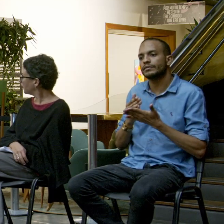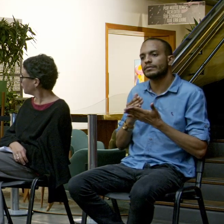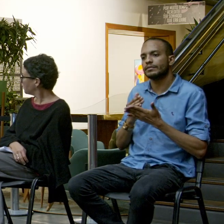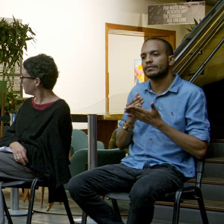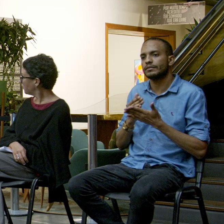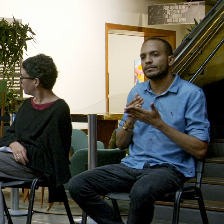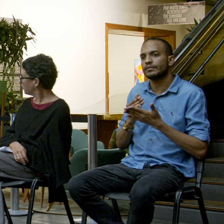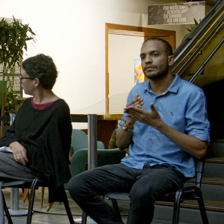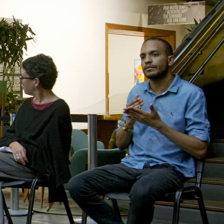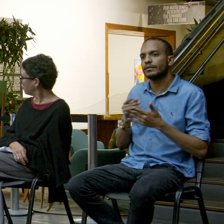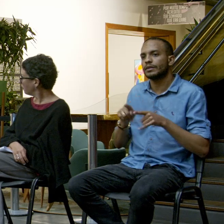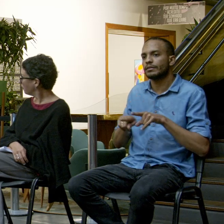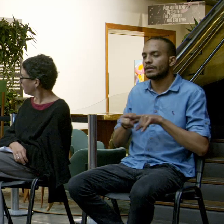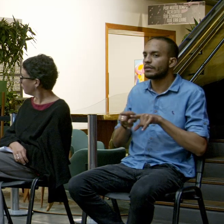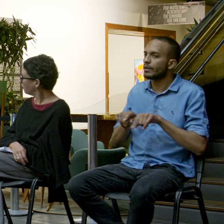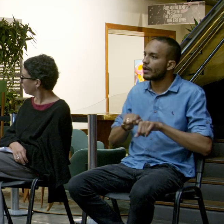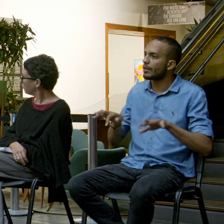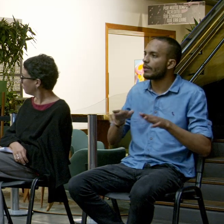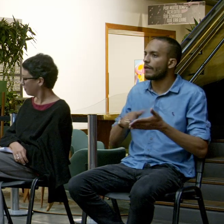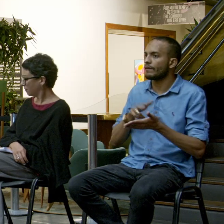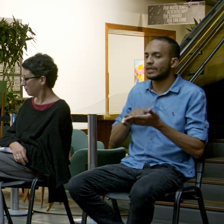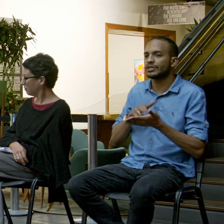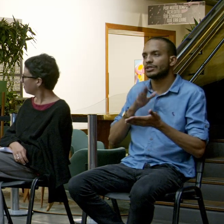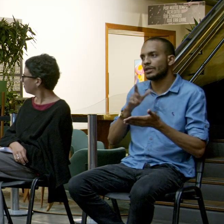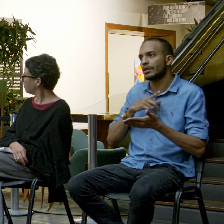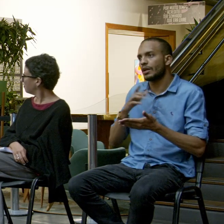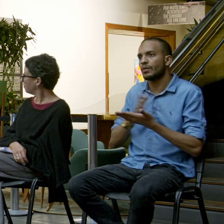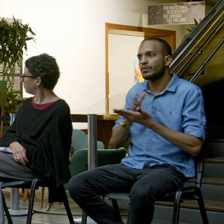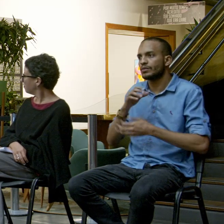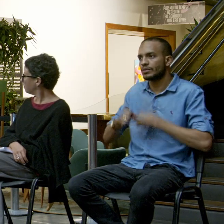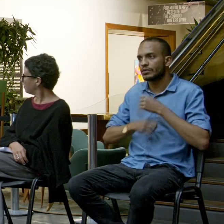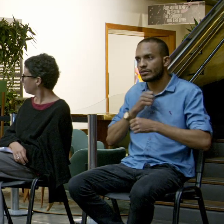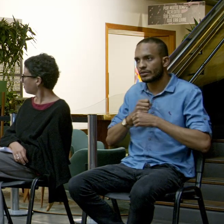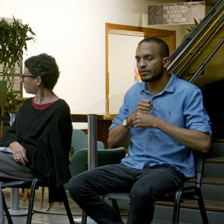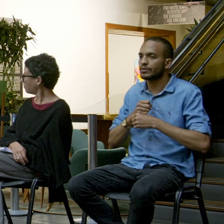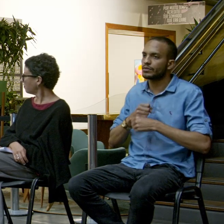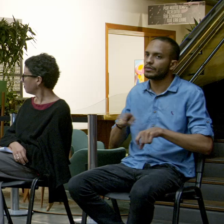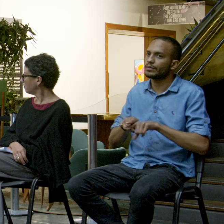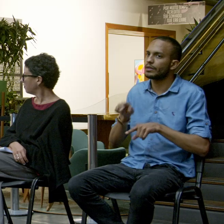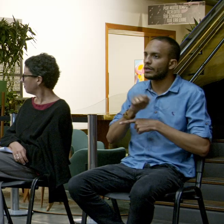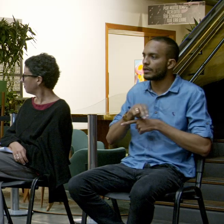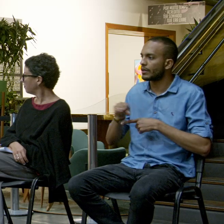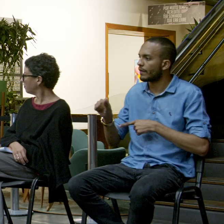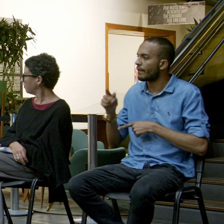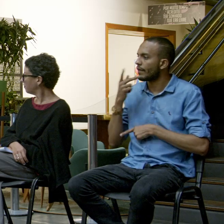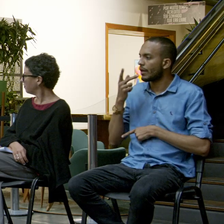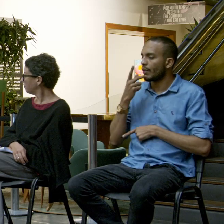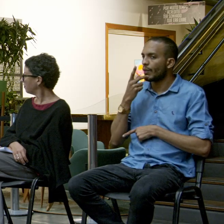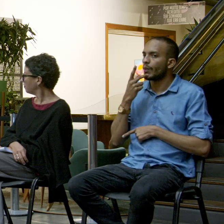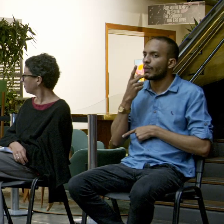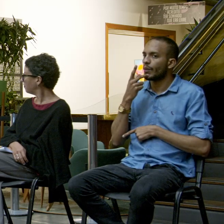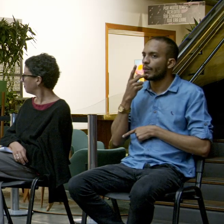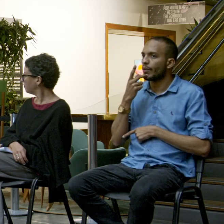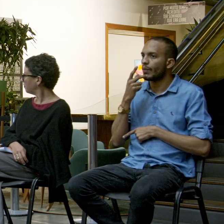assim, que foi publicada numa revista, já tem uns anos, e Ana falou